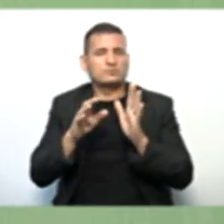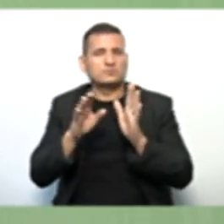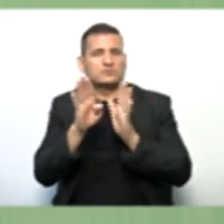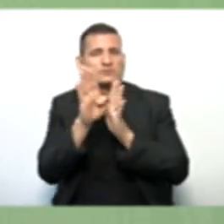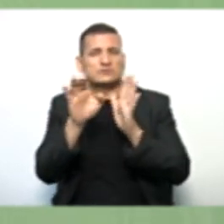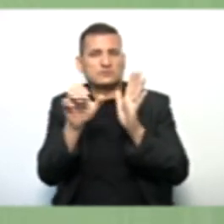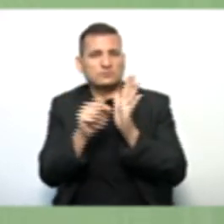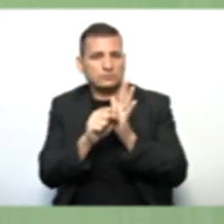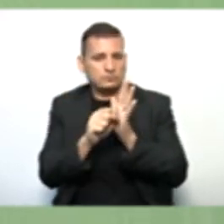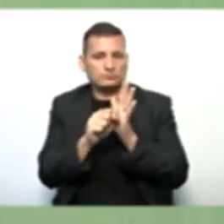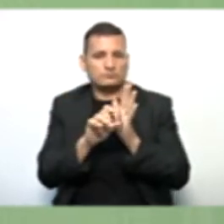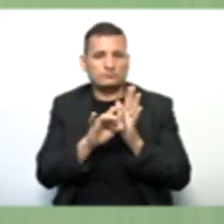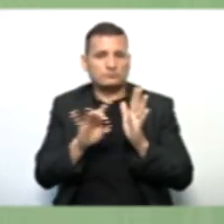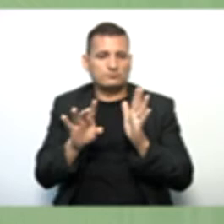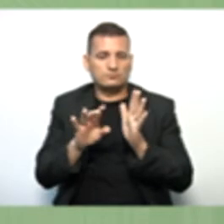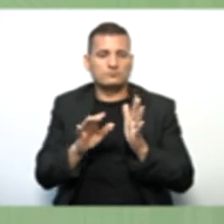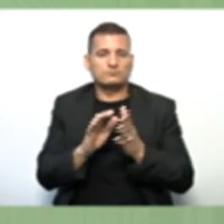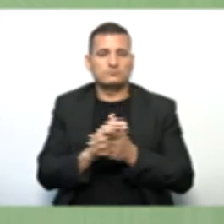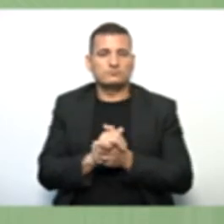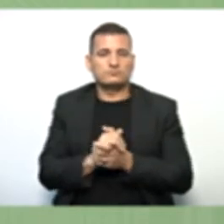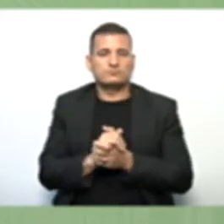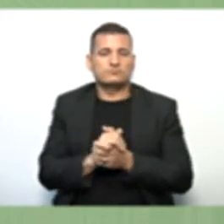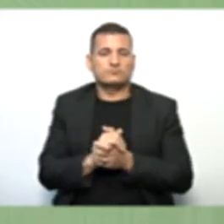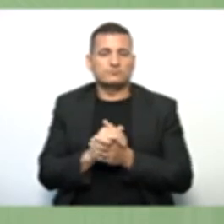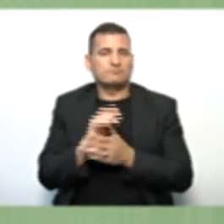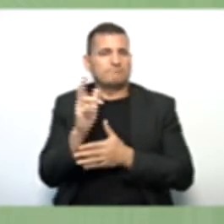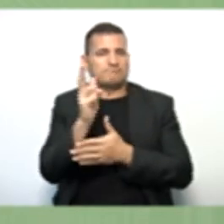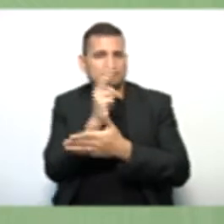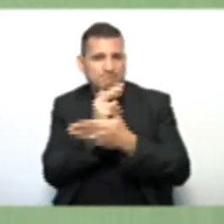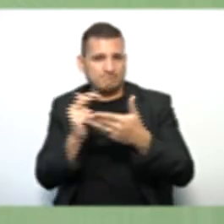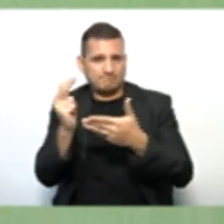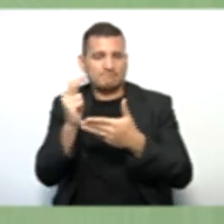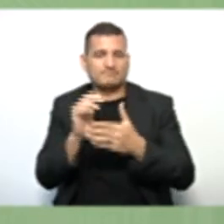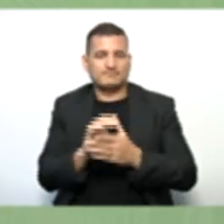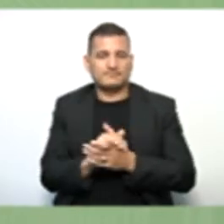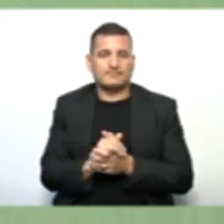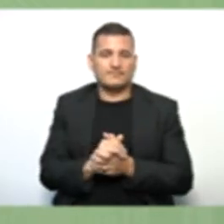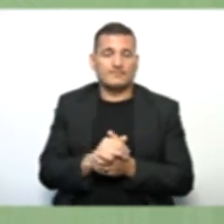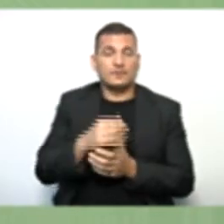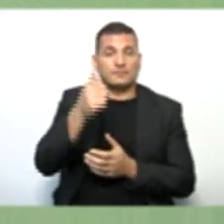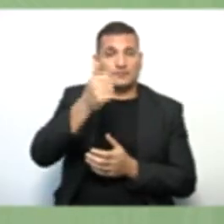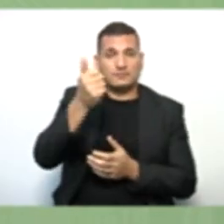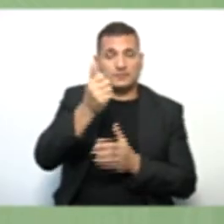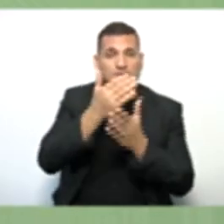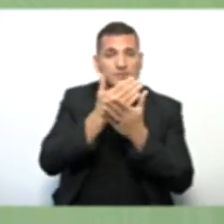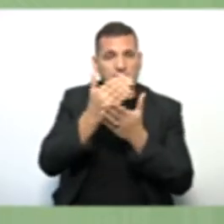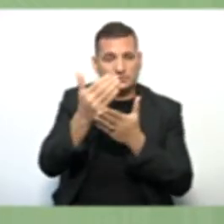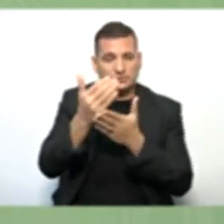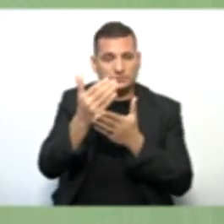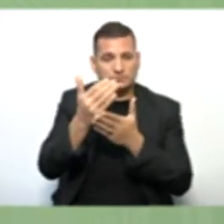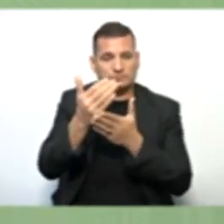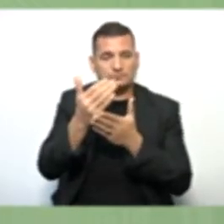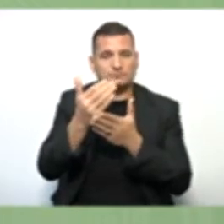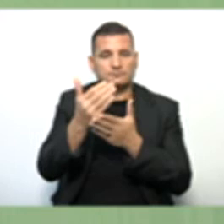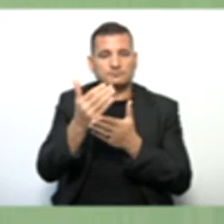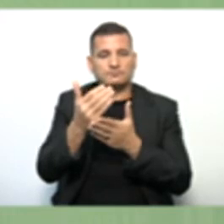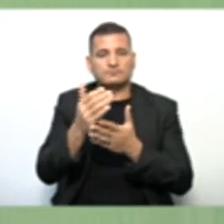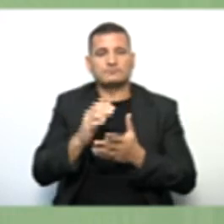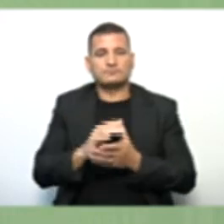nossos símbolos aí que a gente viu aqui agora. O primeiro representa o início do algoritmo.